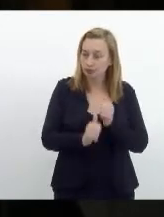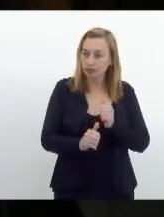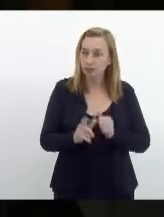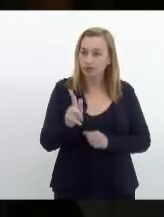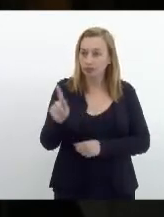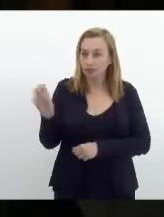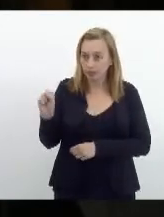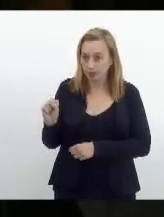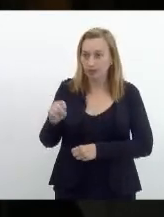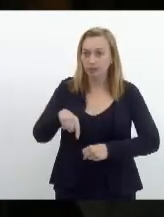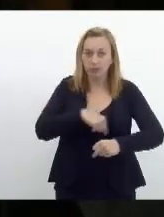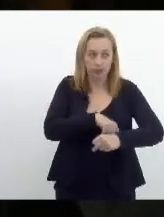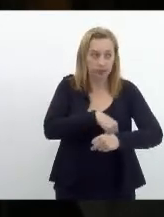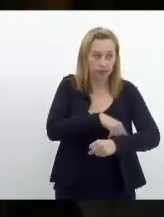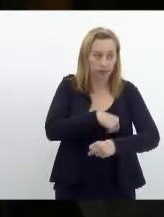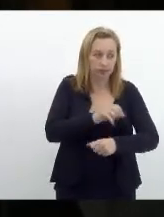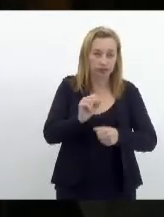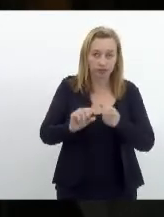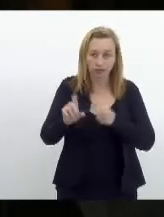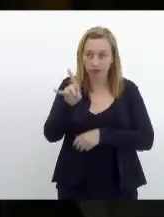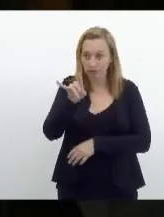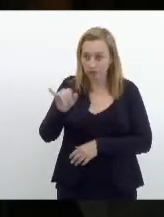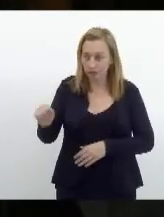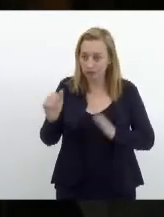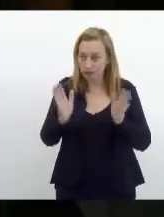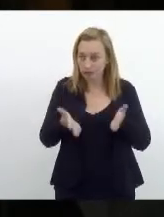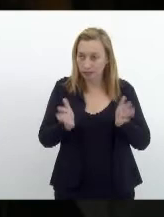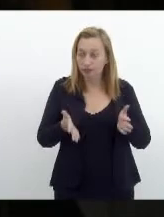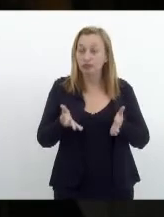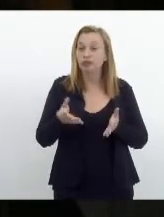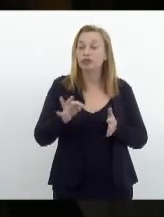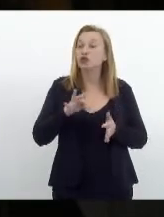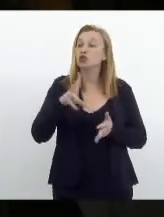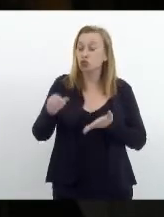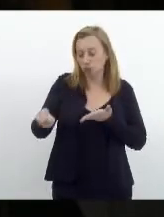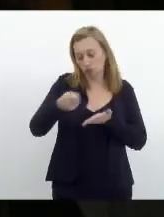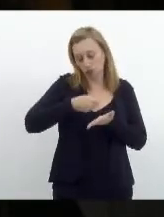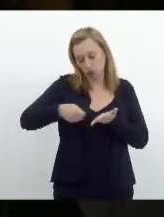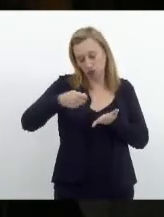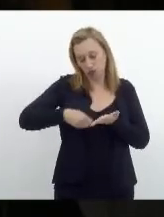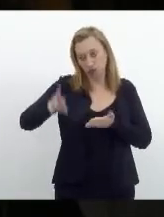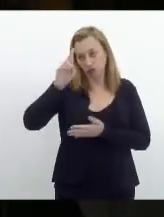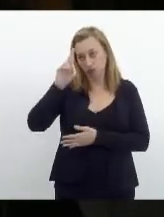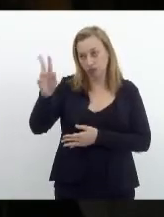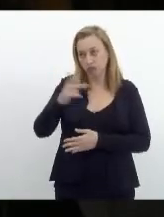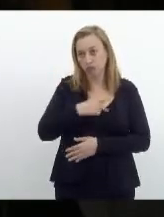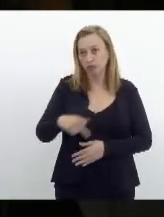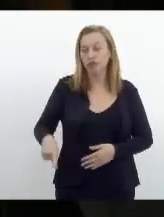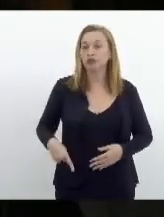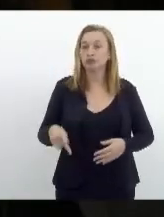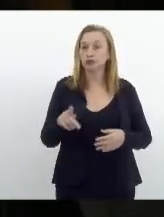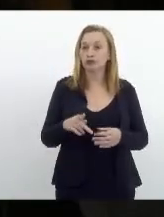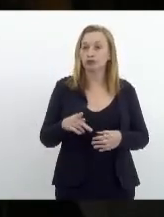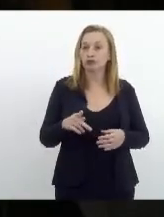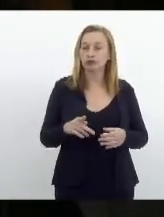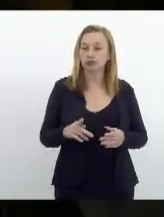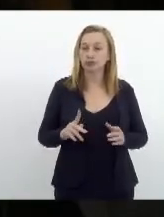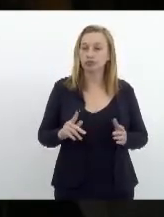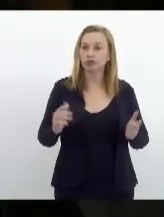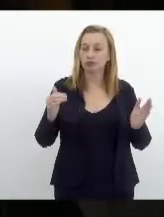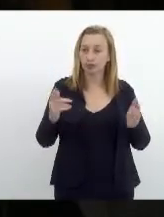gás que vai cozinhar no dia de hoje. Está tudo anotado, senhor presidente. Quando for sancionado e entrar em